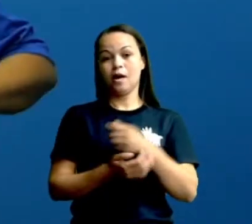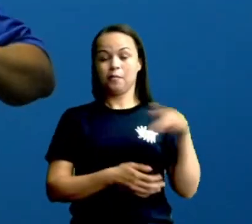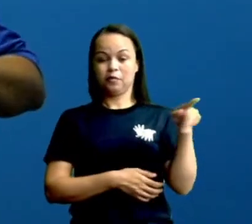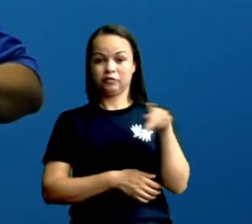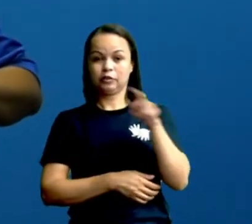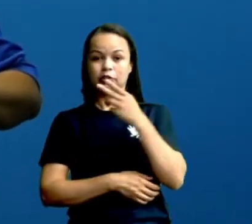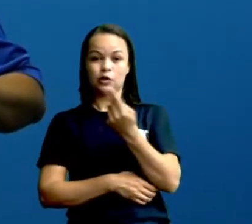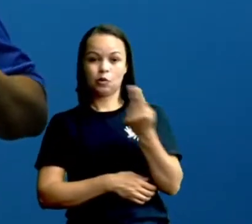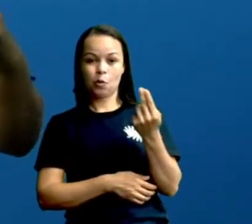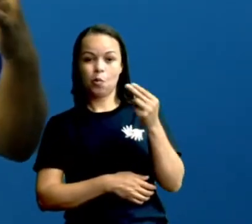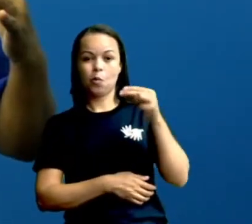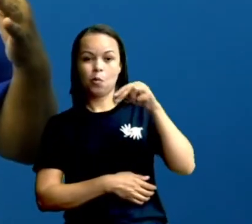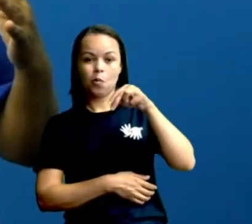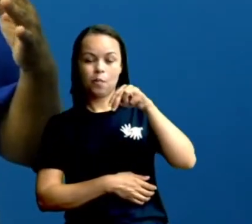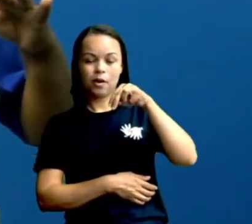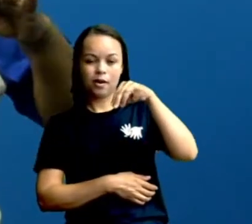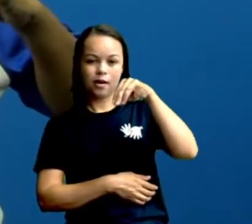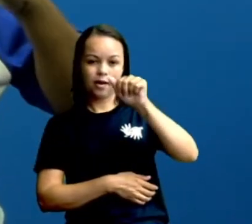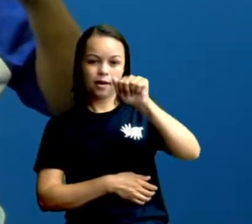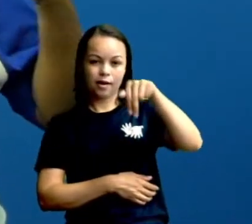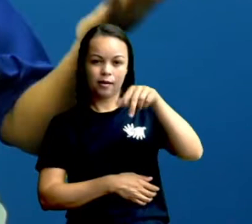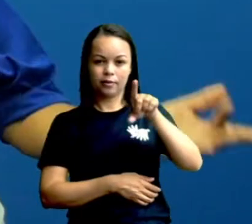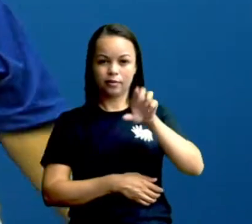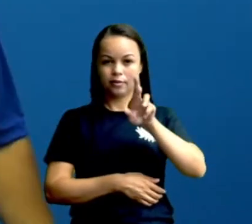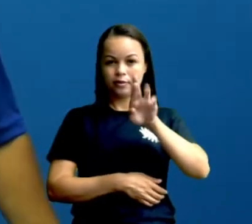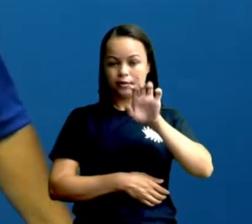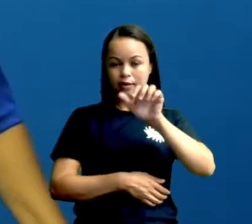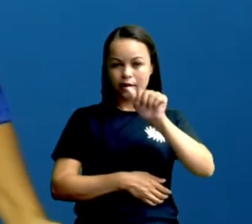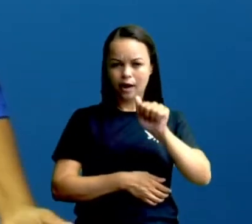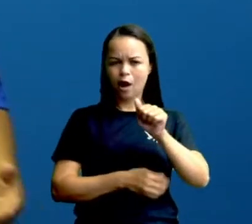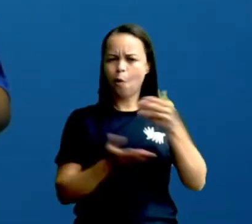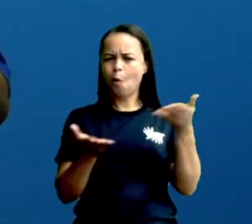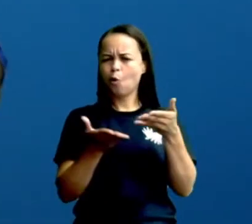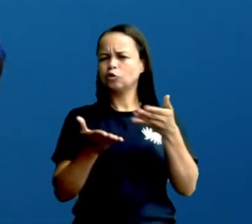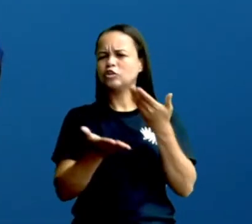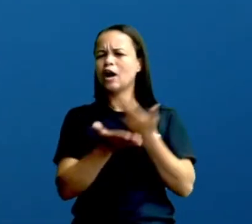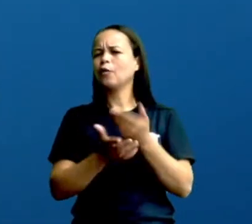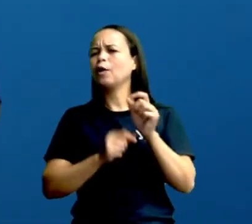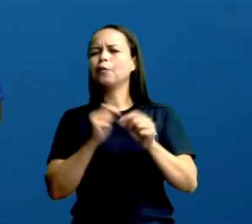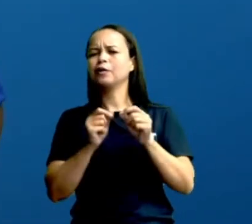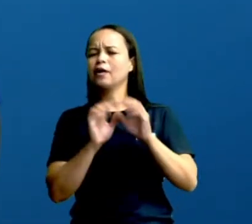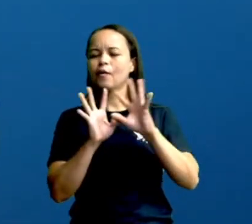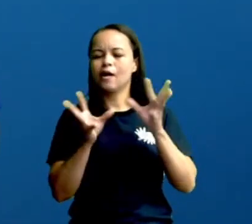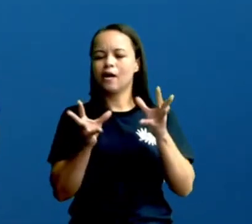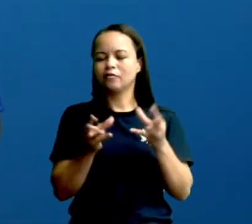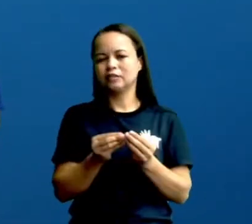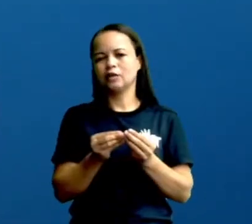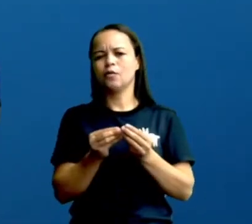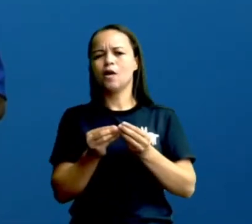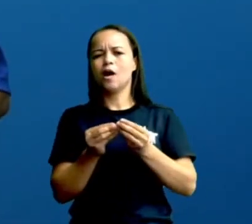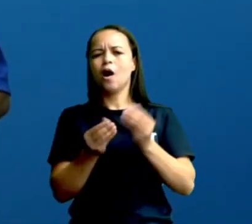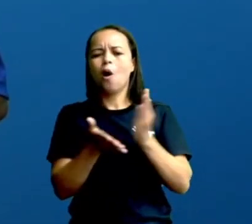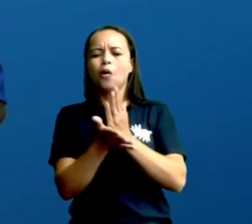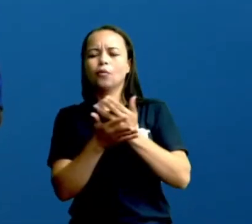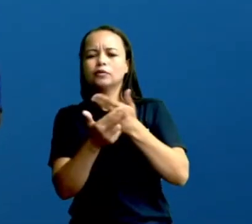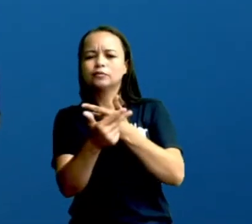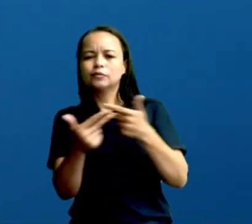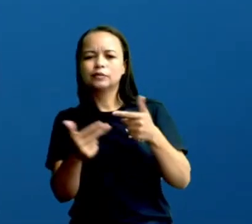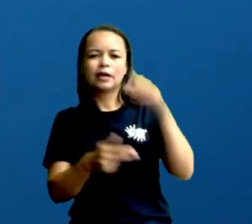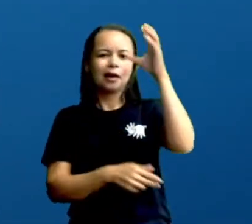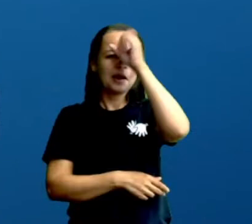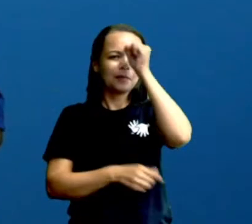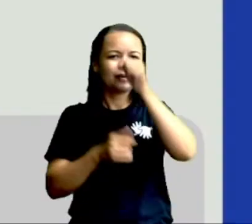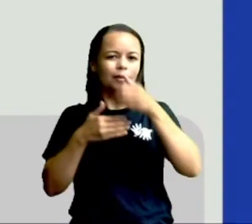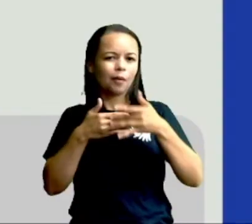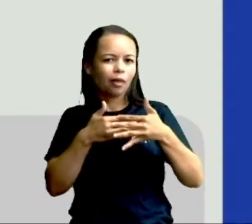Andréia. Na verdade, a aula de hoje é uma breve revisão de algumas coisas que nós aprendemos ao longo do